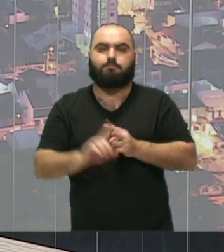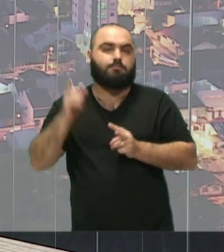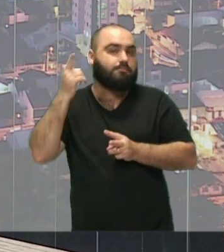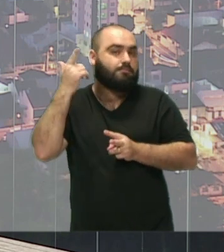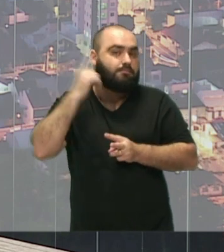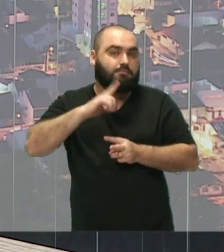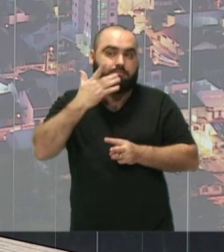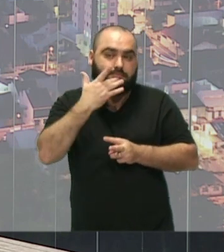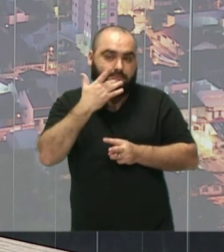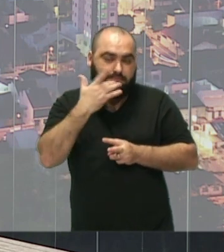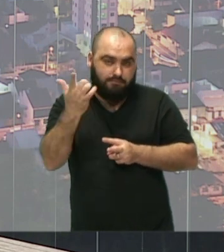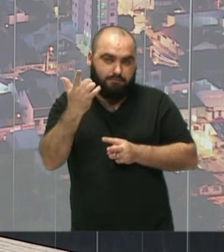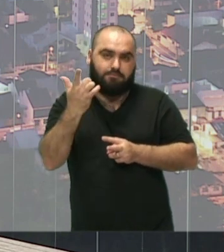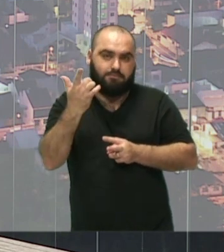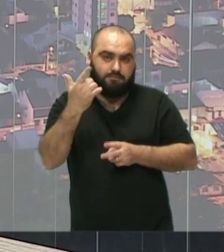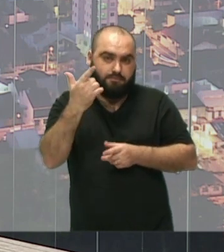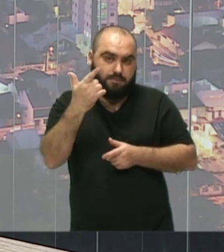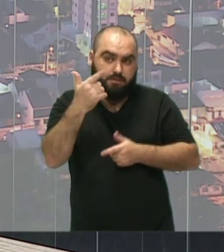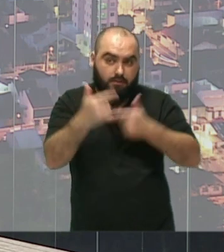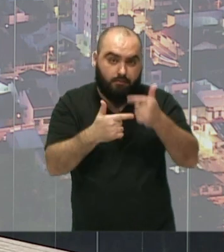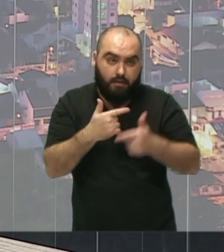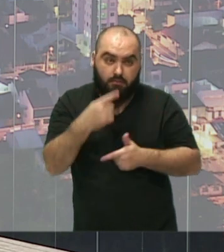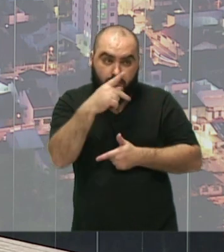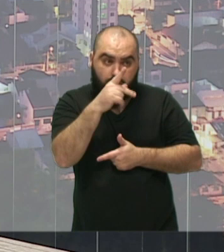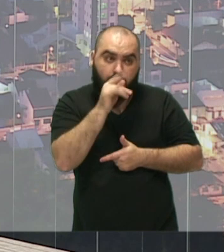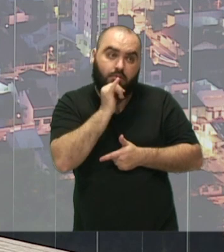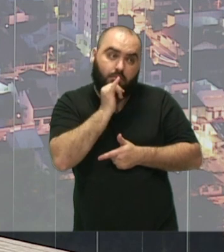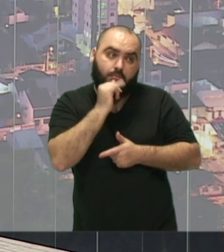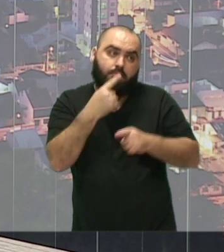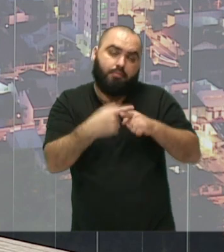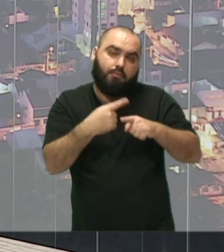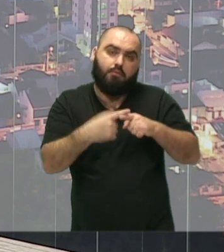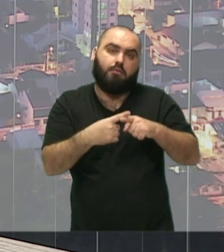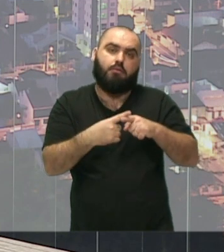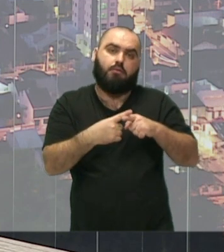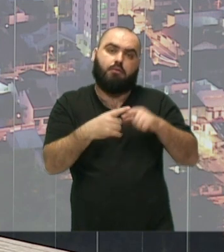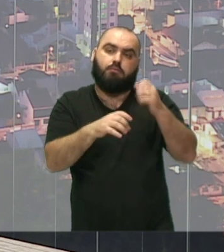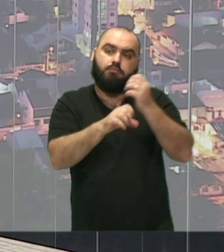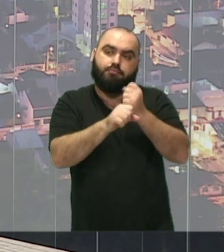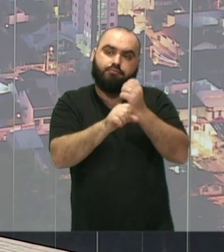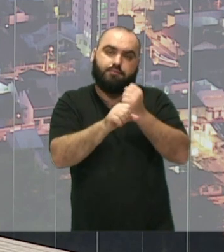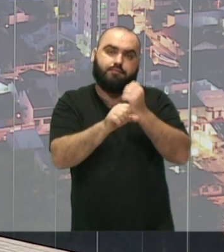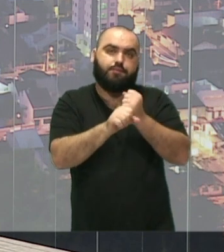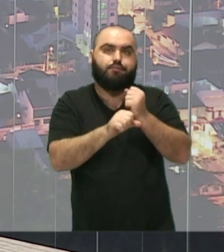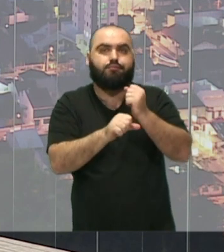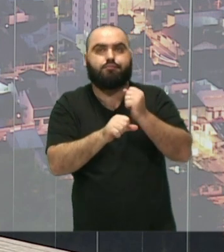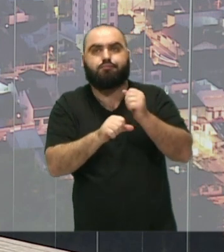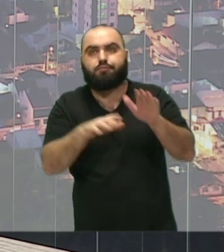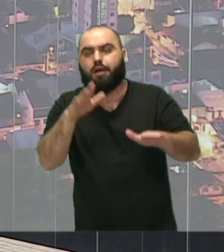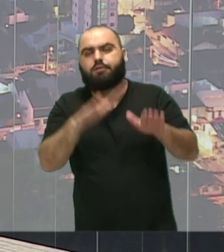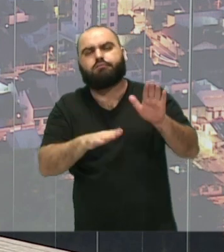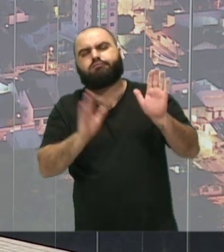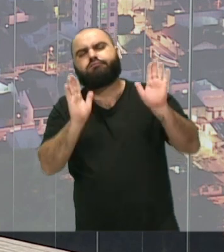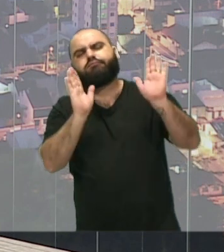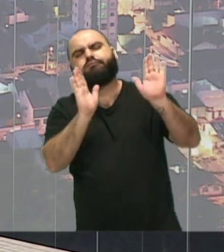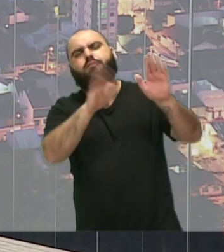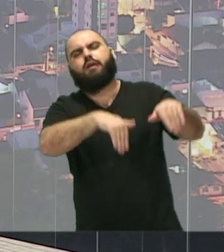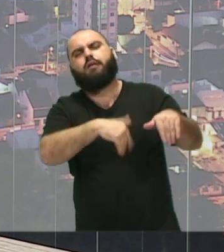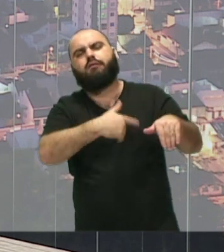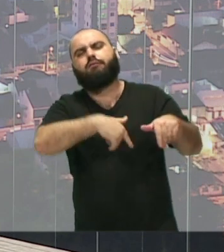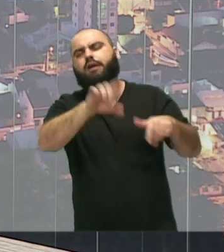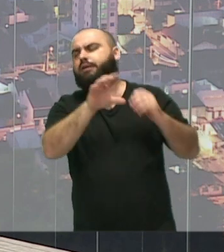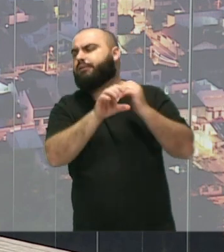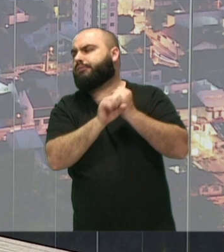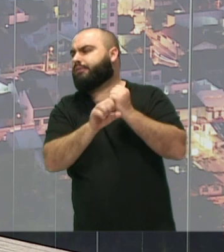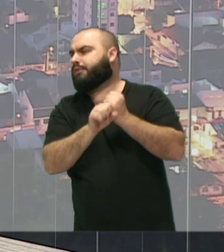facilitar, vai facilitar o trabalho de vocês, porque essa contabilização, ela parece assim, parece, vai fazer